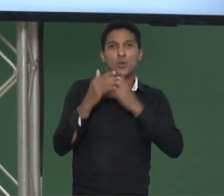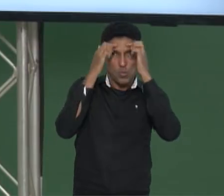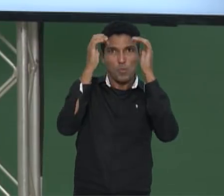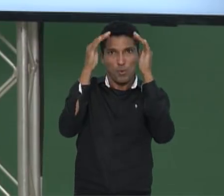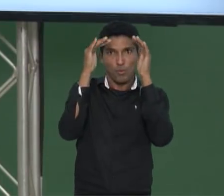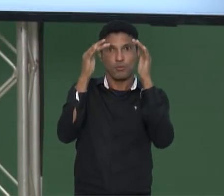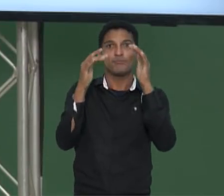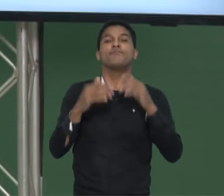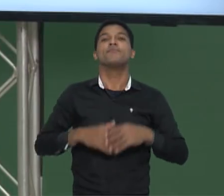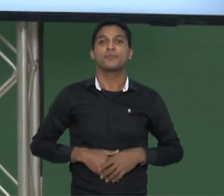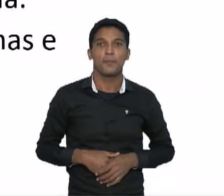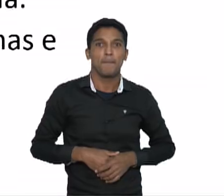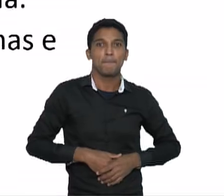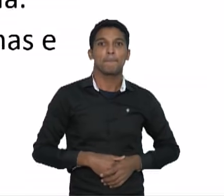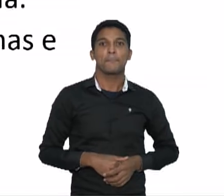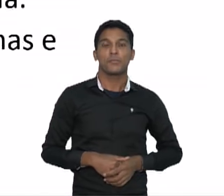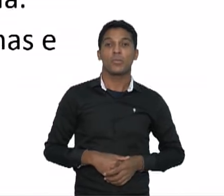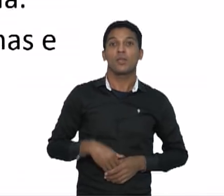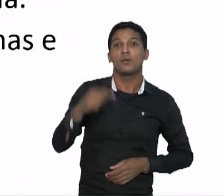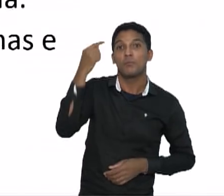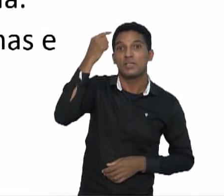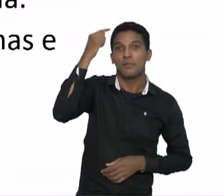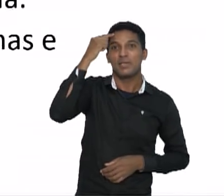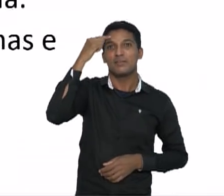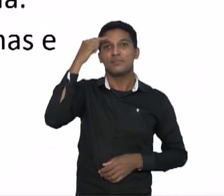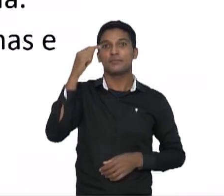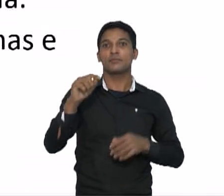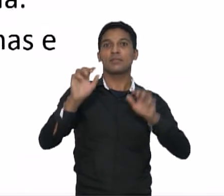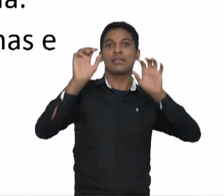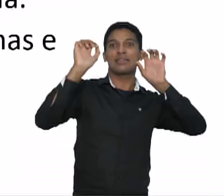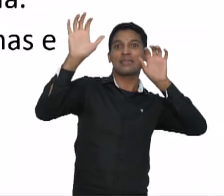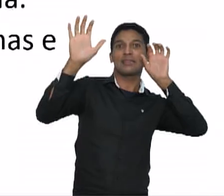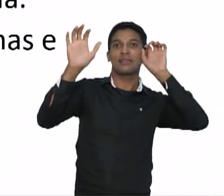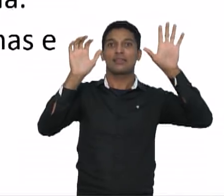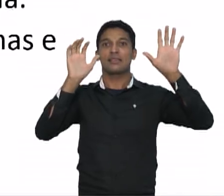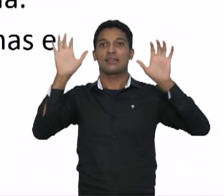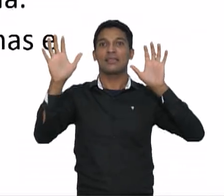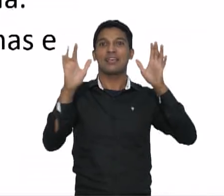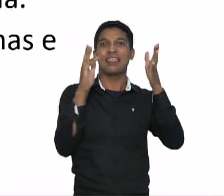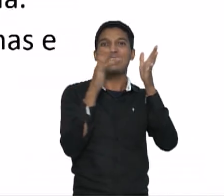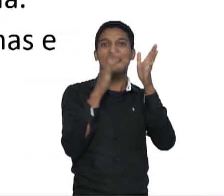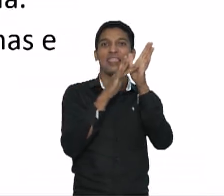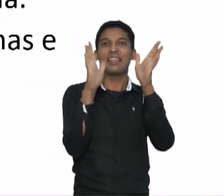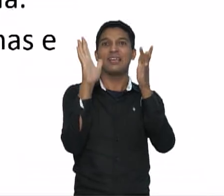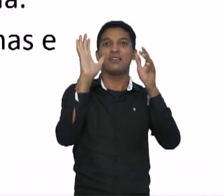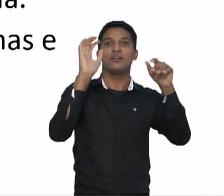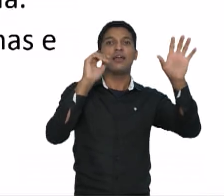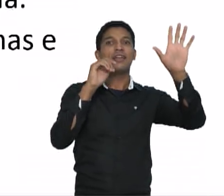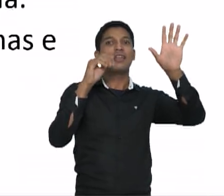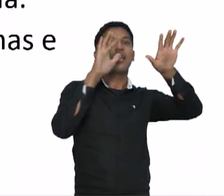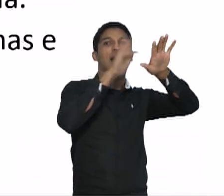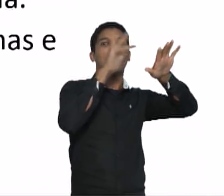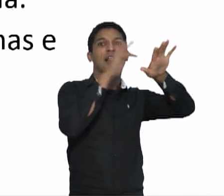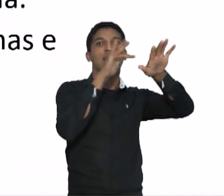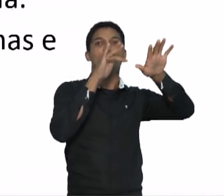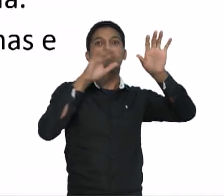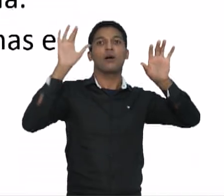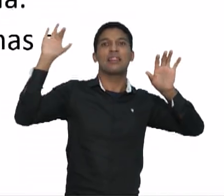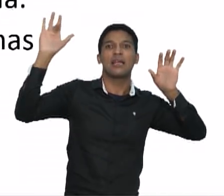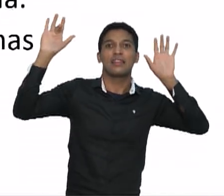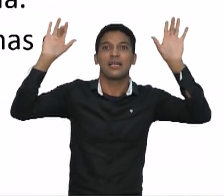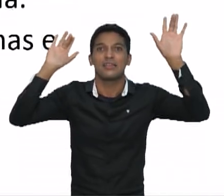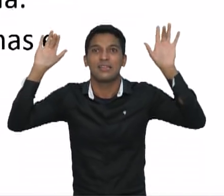conquistada. Pensamento tático e de estratégia. Eu tenho que avaliar a minha via